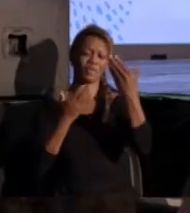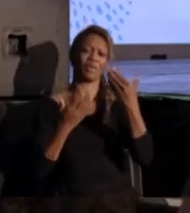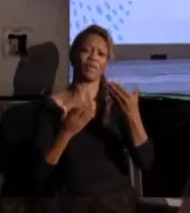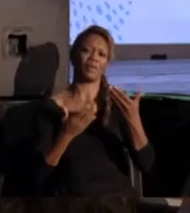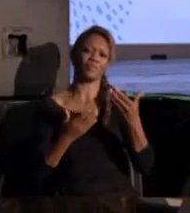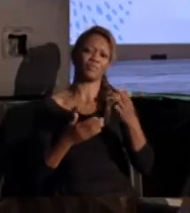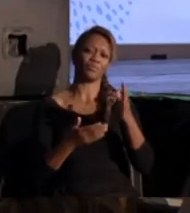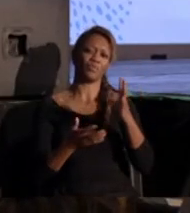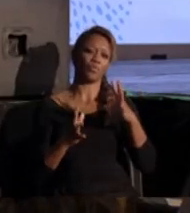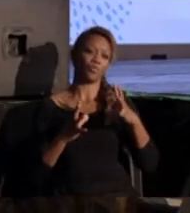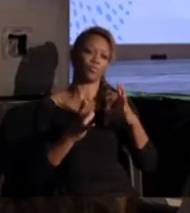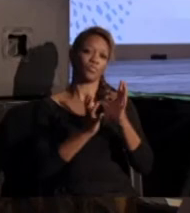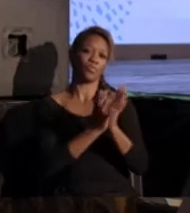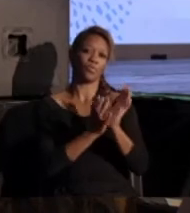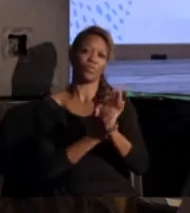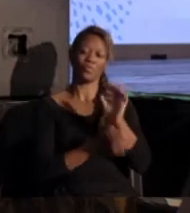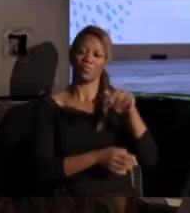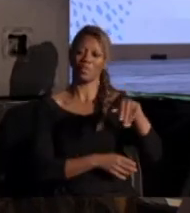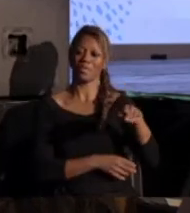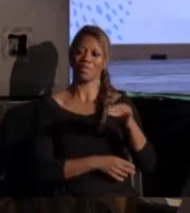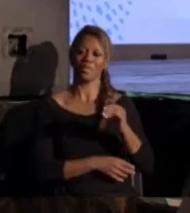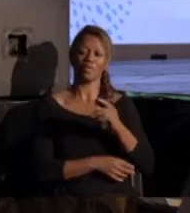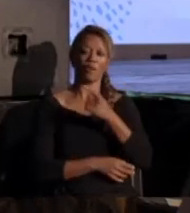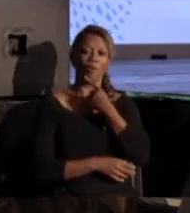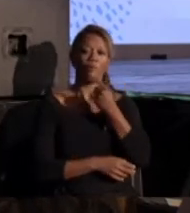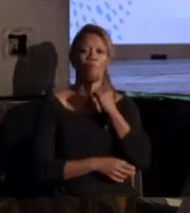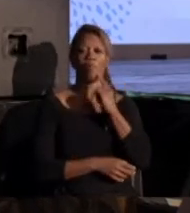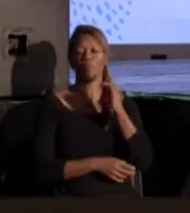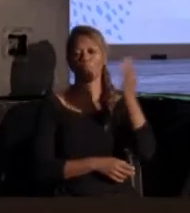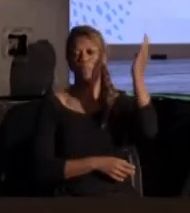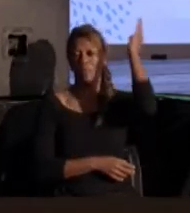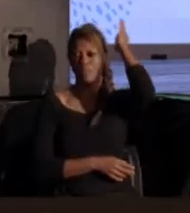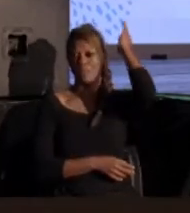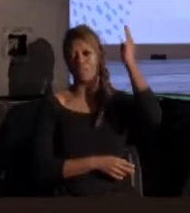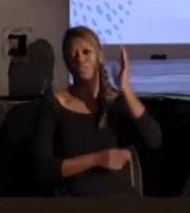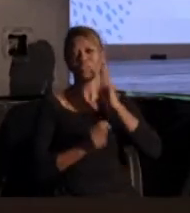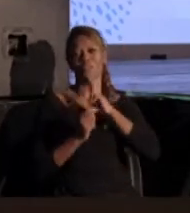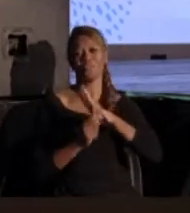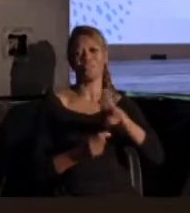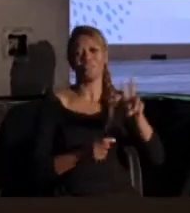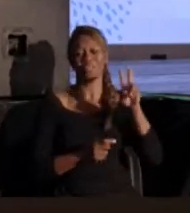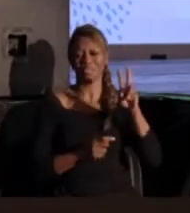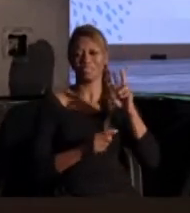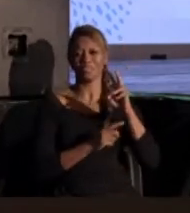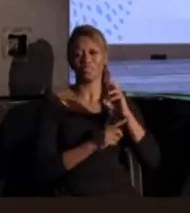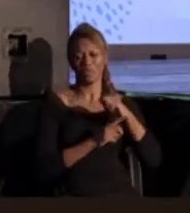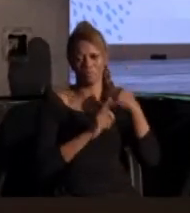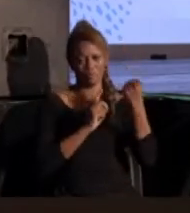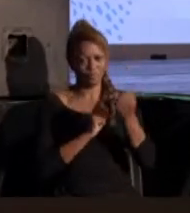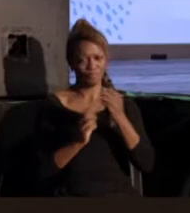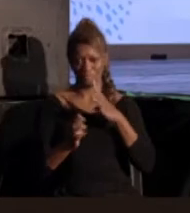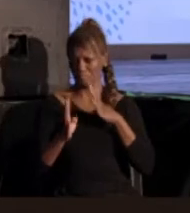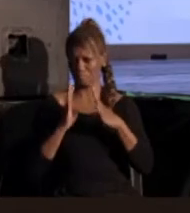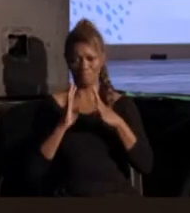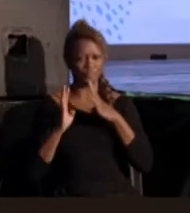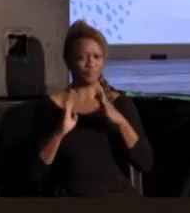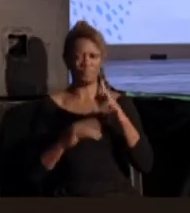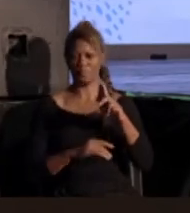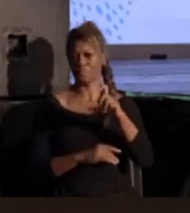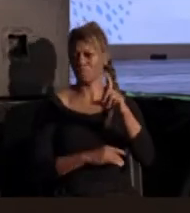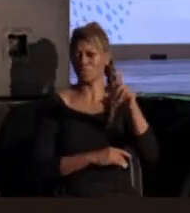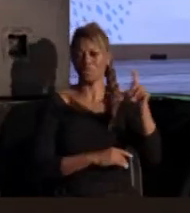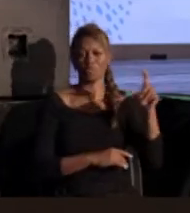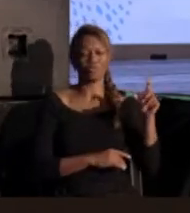Botazzo, toda a equipe aqui do Sesc Pompeia, agradeço as pessoas que estão nos assistindo. Deixo aí minhas redes sociais, quem quiser continuar no